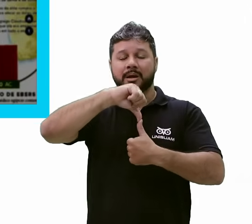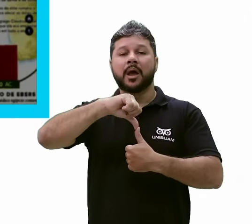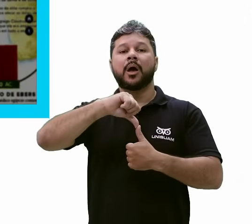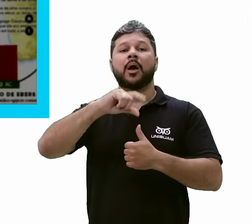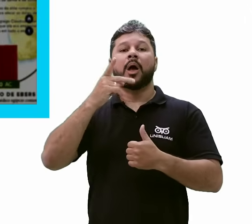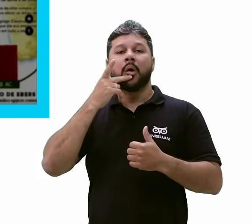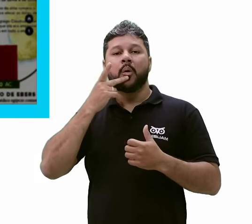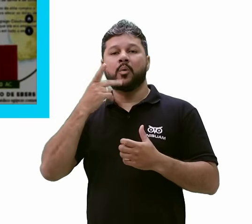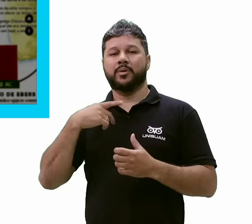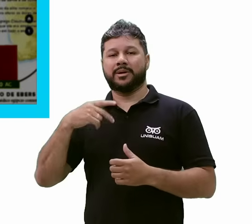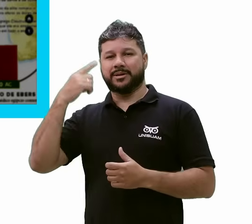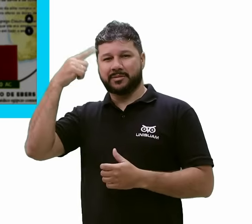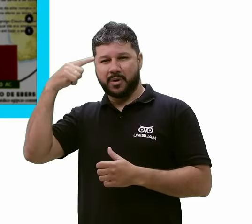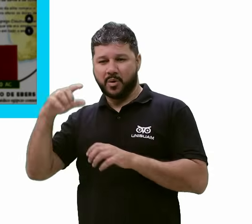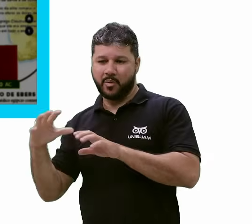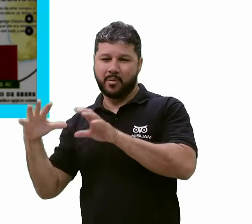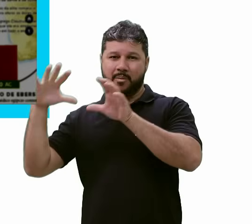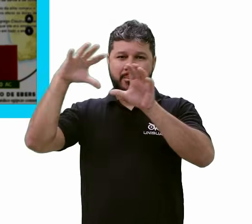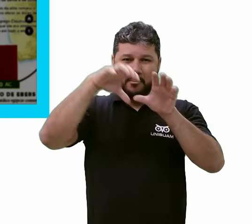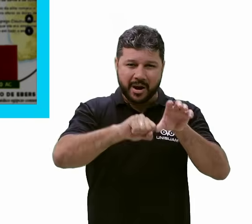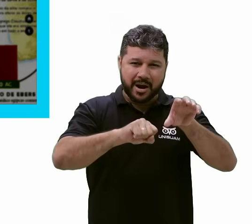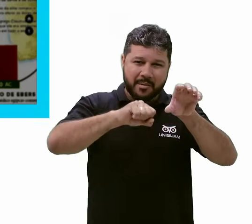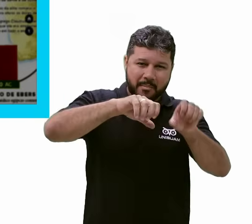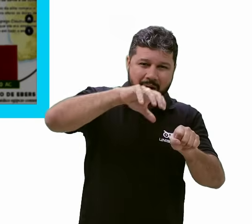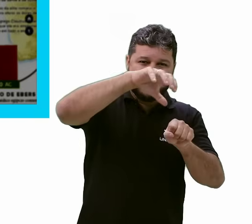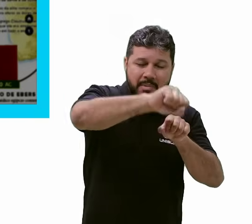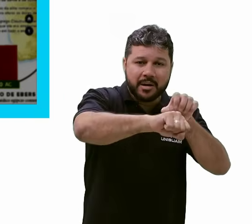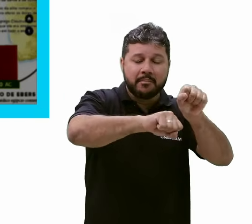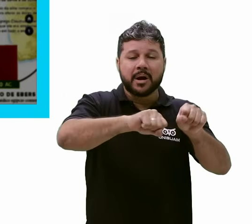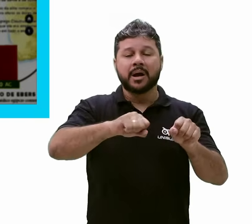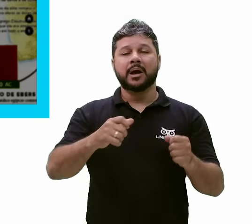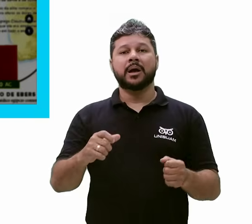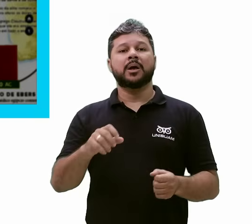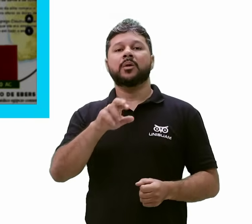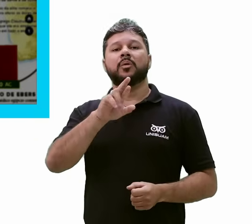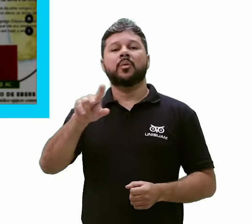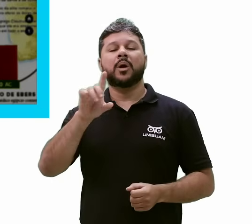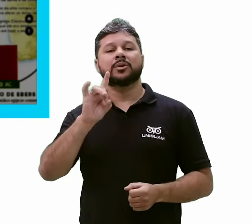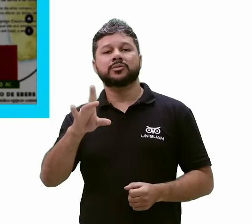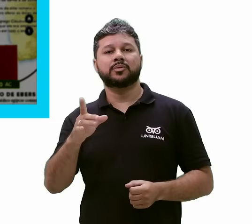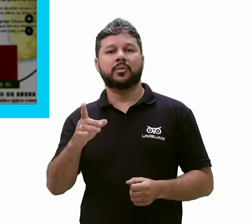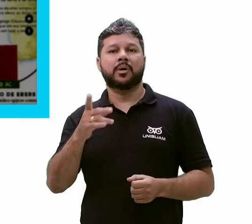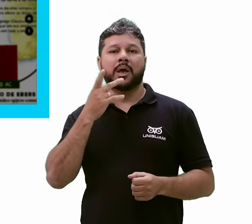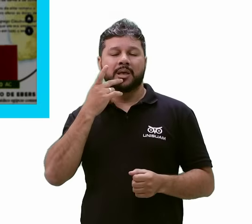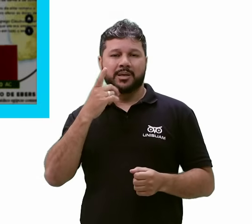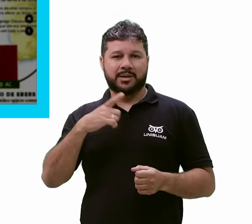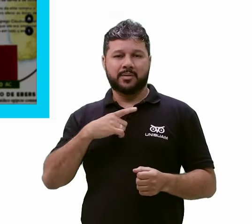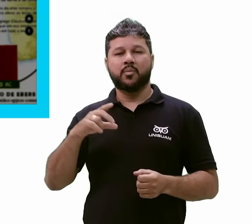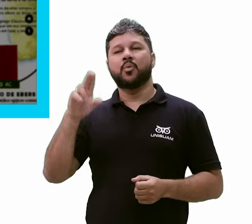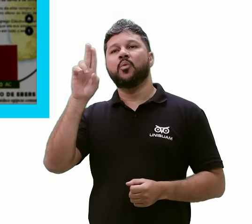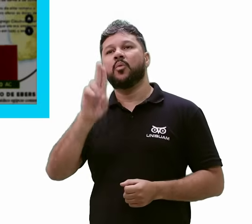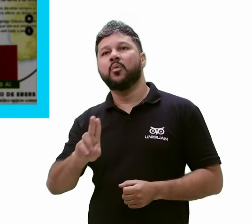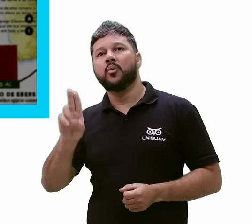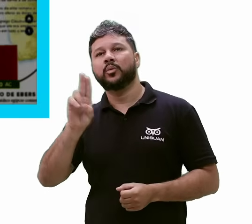chega com a colonização espanhola. E não só através de um uso